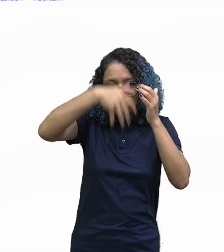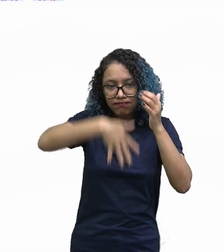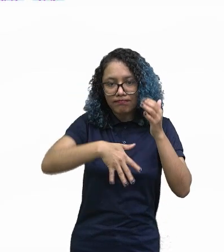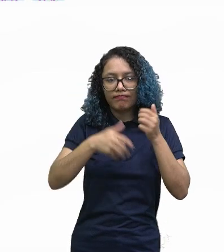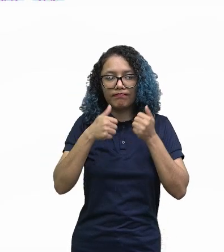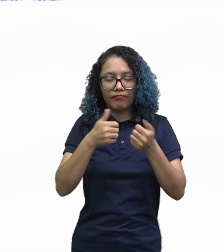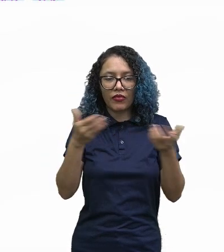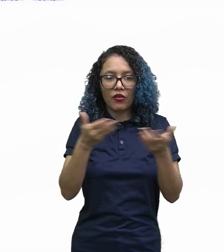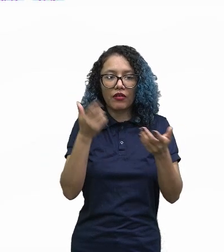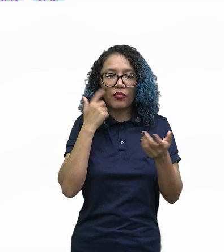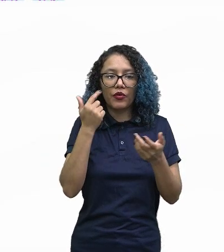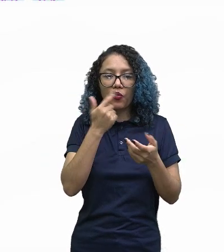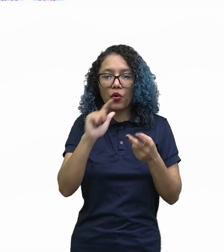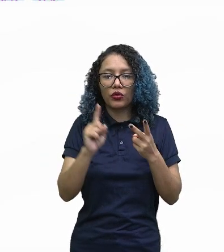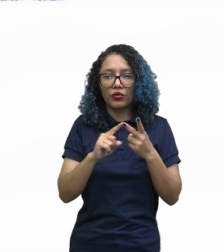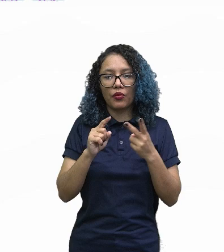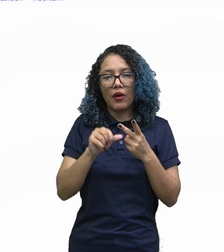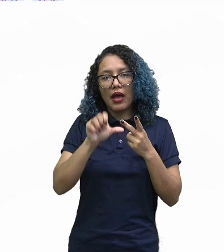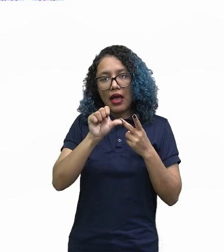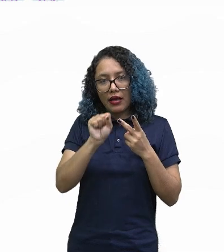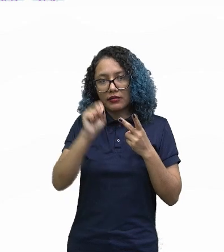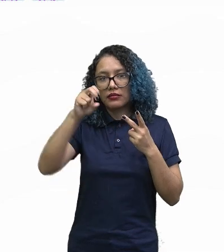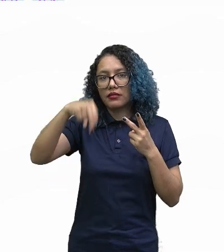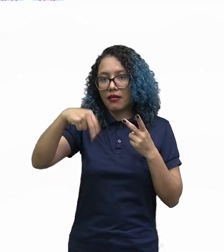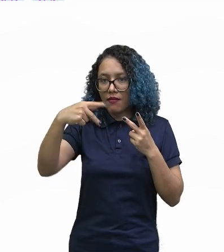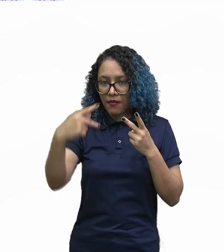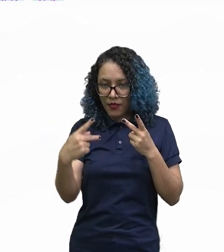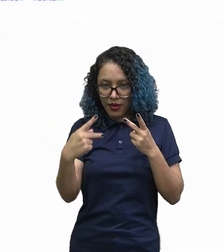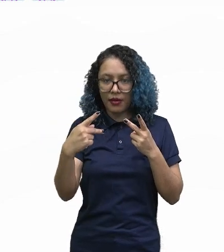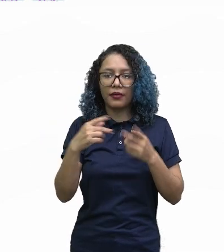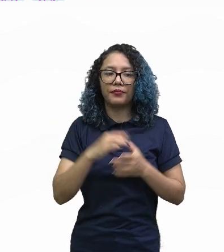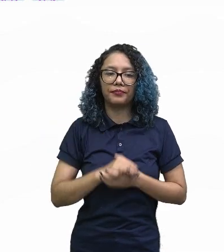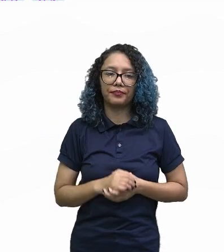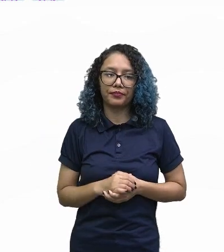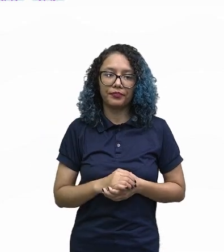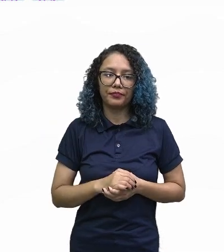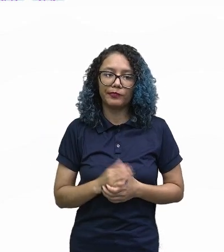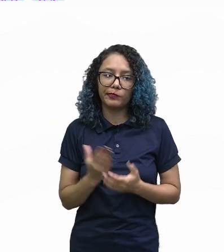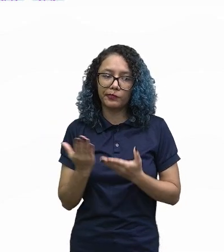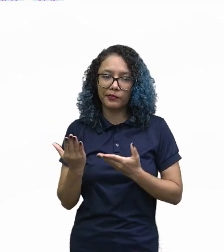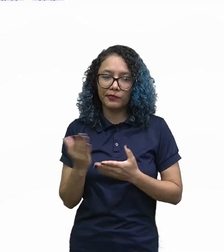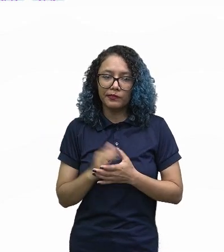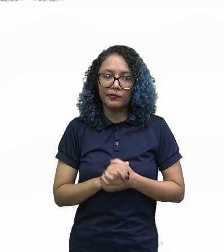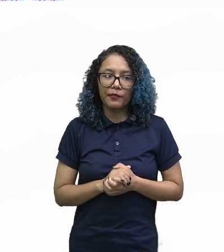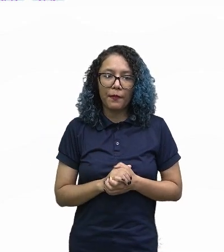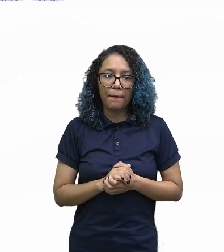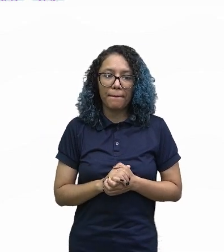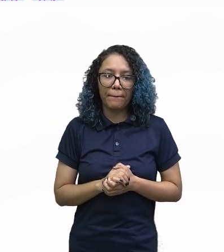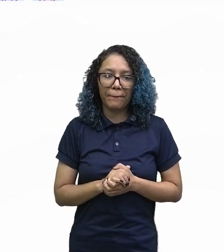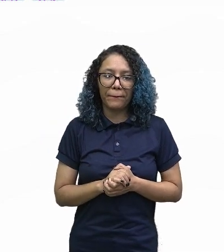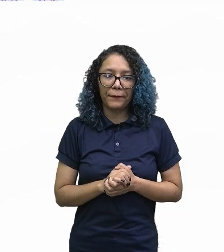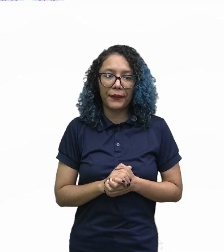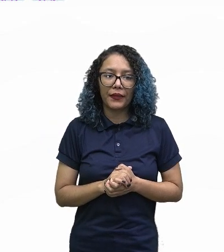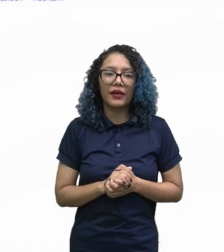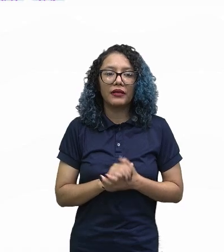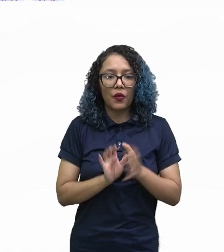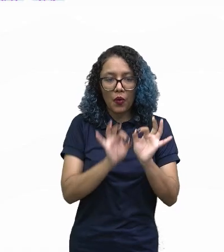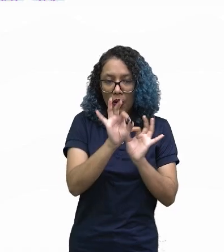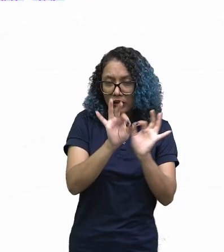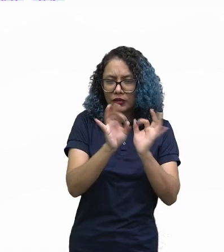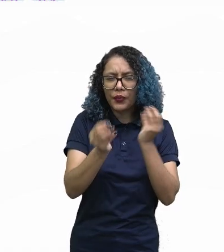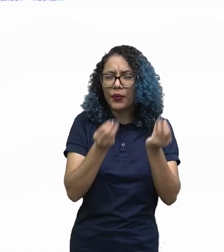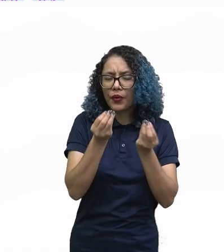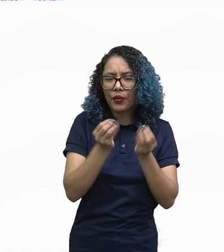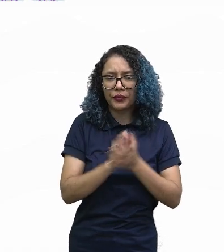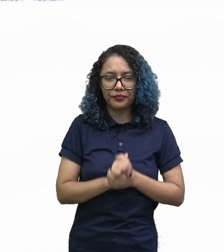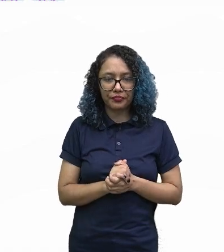informações sobre o sistema nervoso periférico, SNP. Então, a gente tem ali as subdivisões, né?